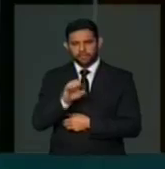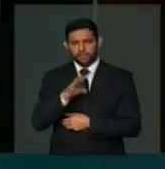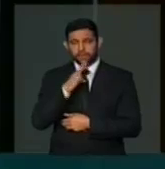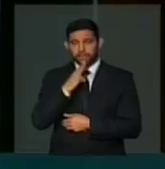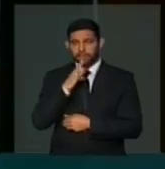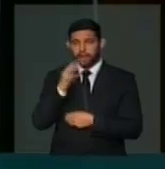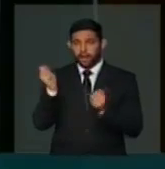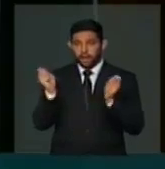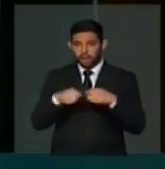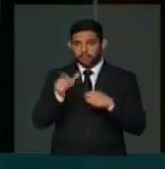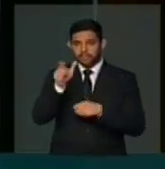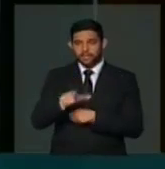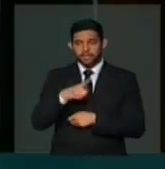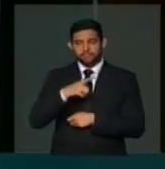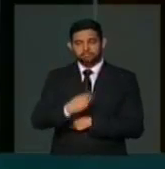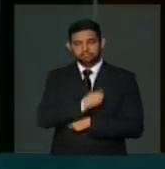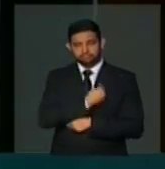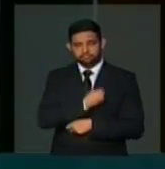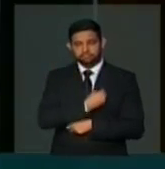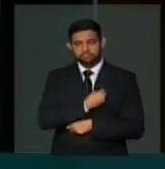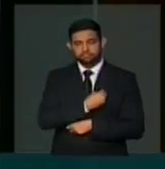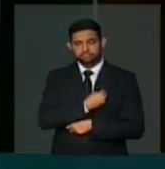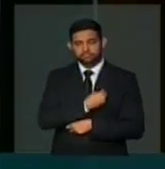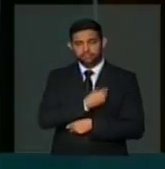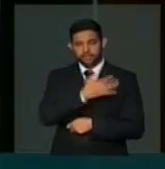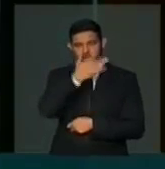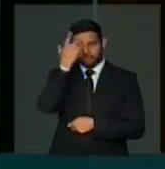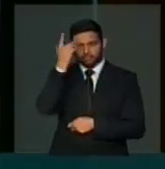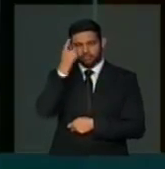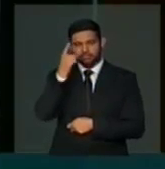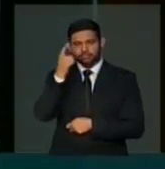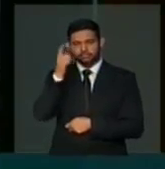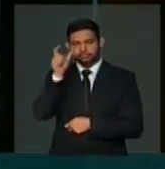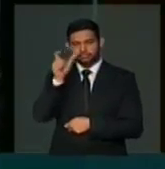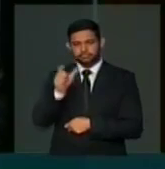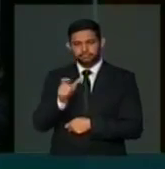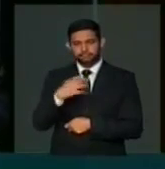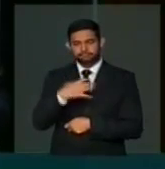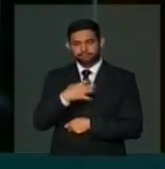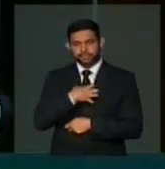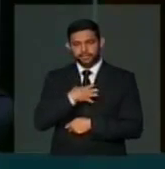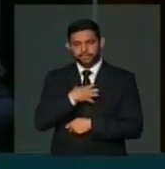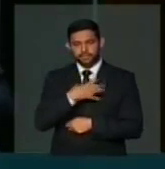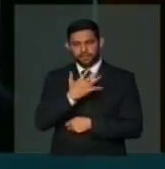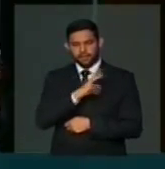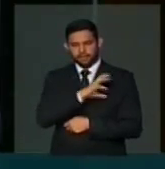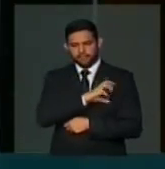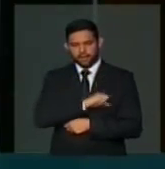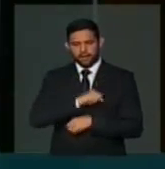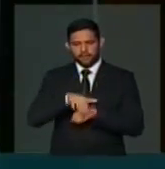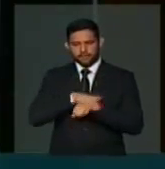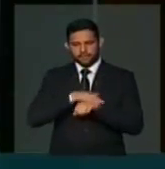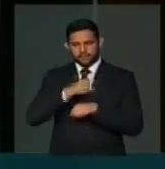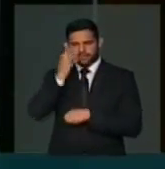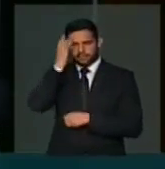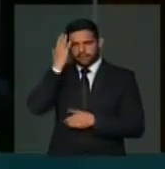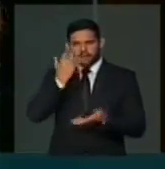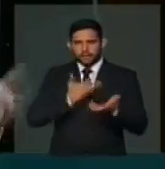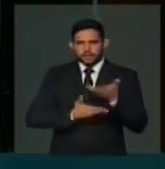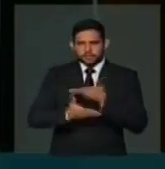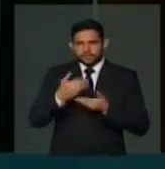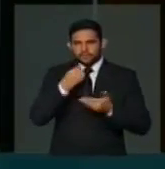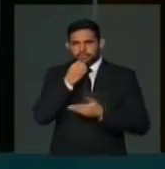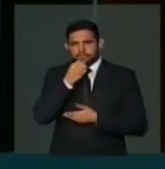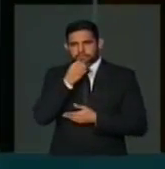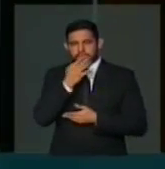a capacidade que ele tinha, de uma personalidade amável, de uma conversa fácil, de um bom